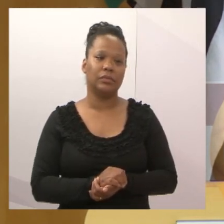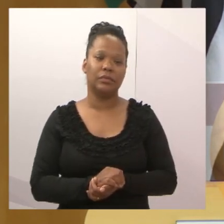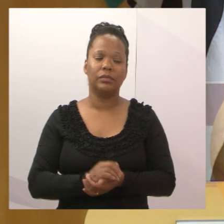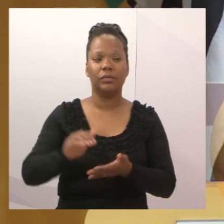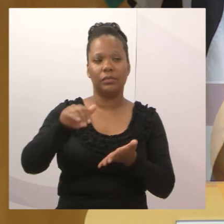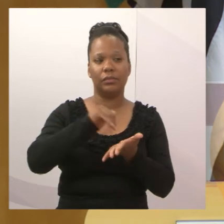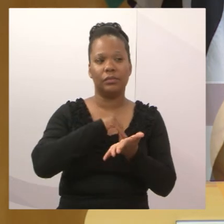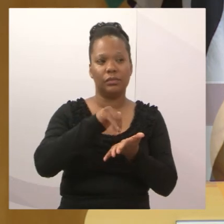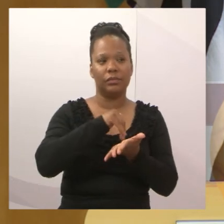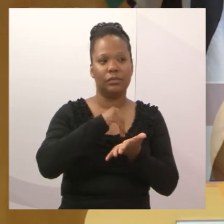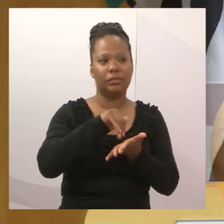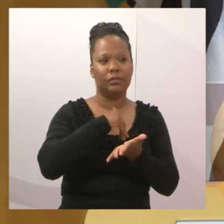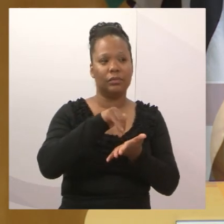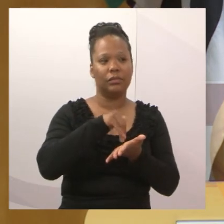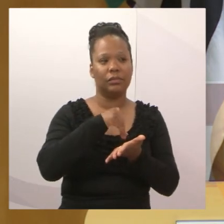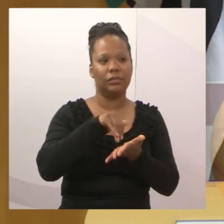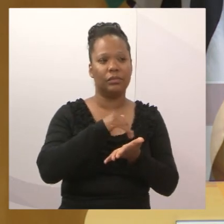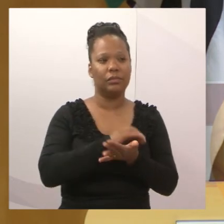Secretaria